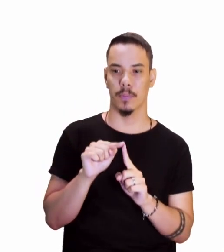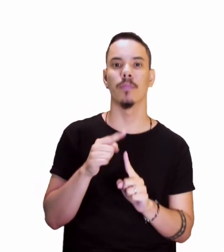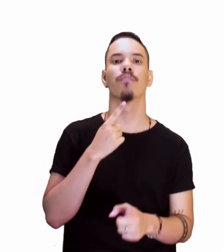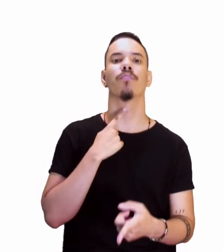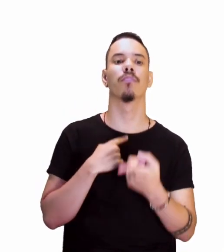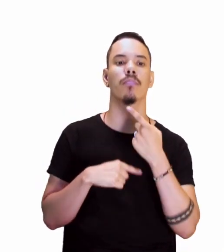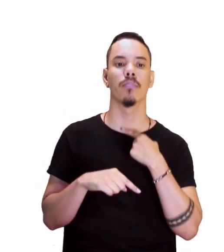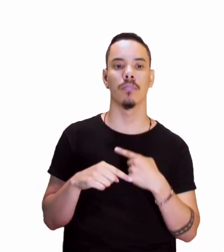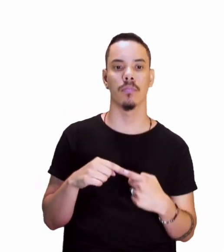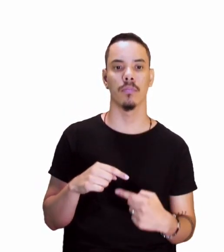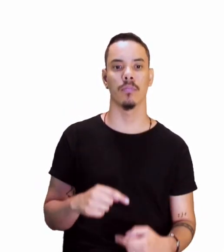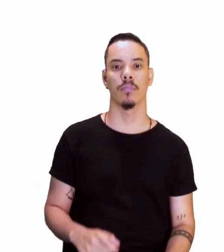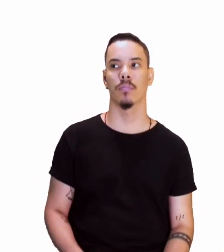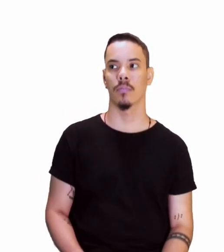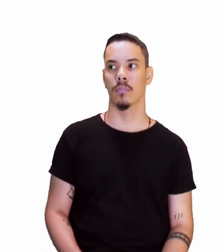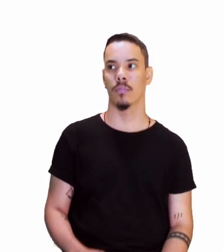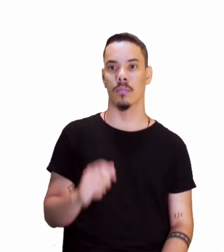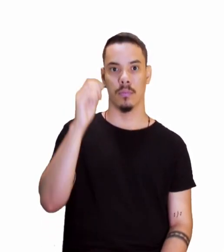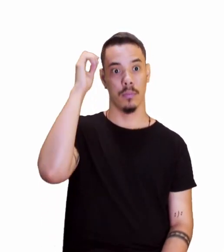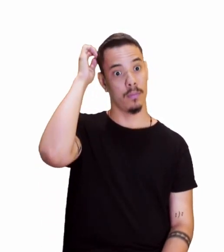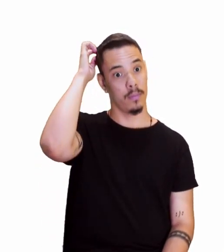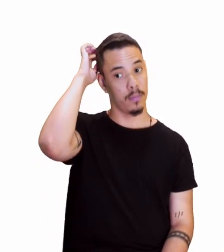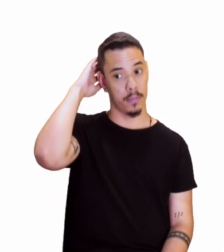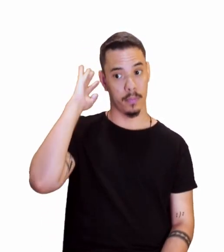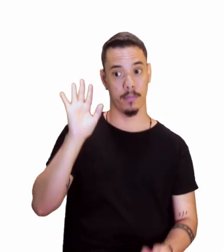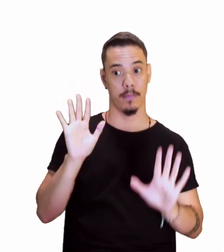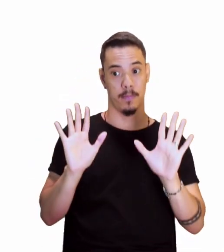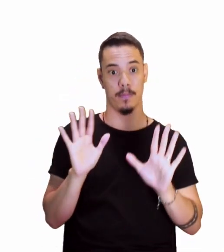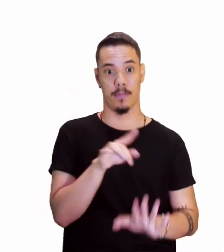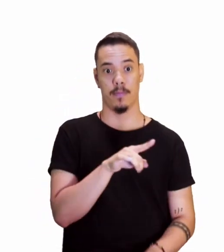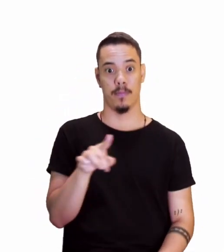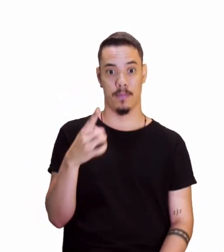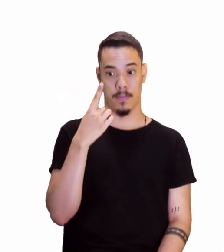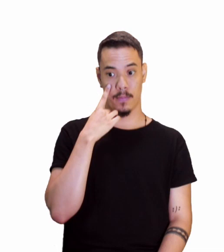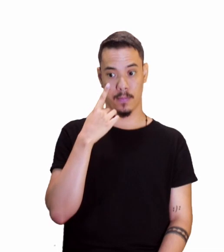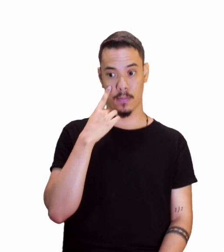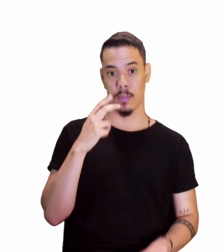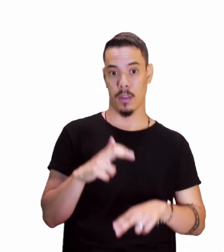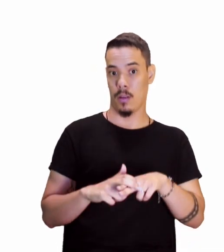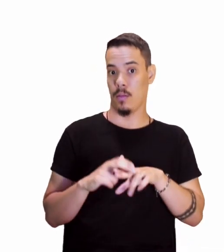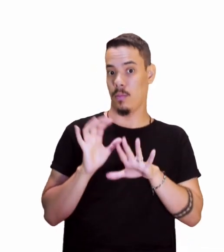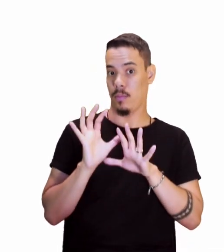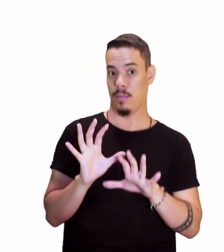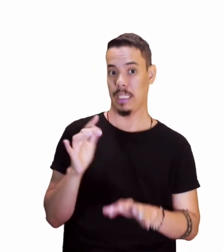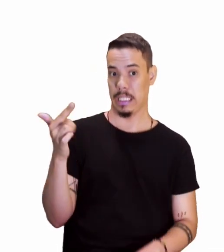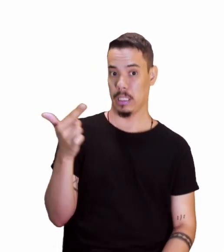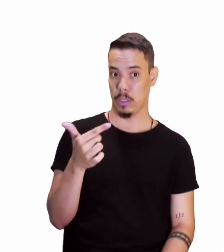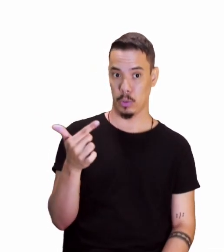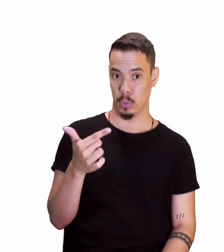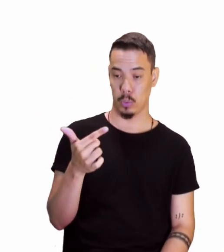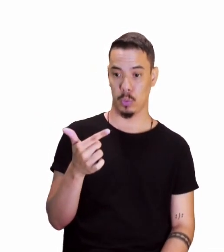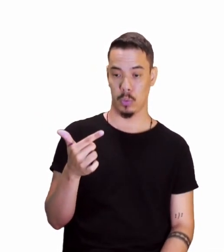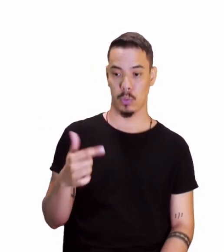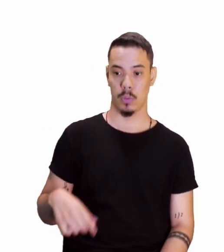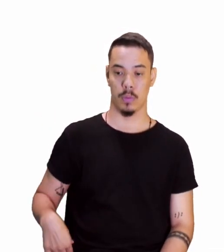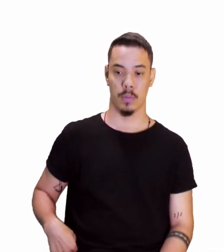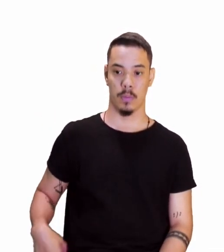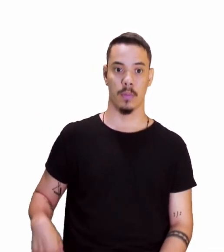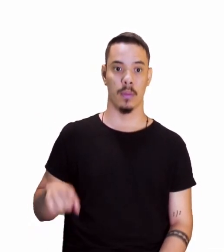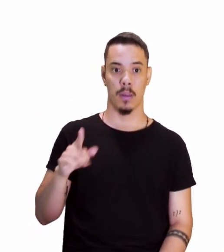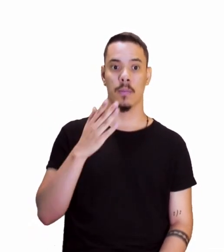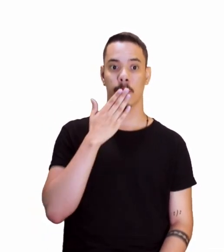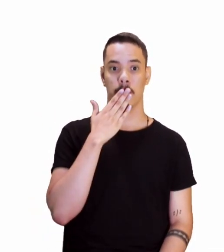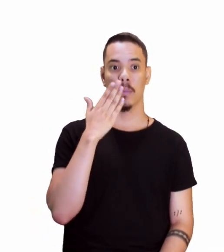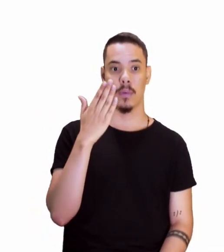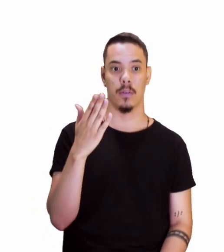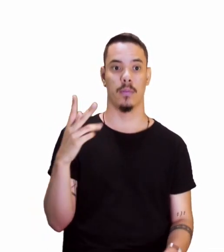viu só? Então, aí, ó, viu? Esse segundo aspirar, ele pede